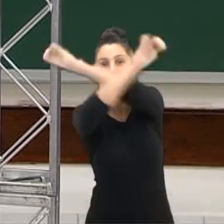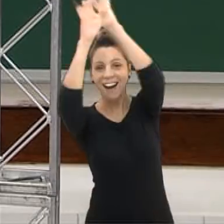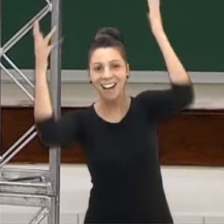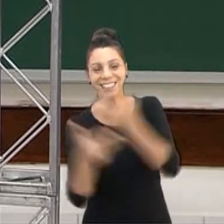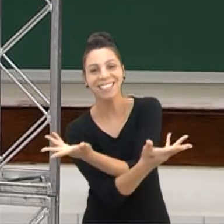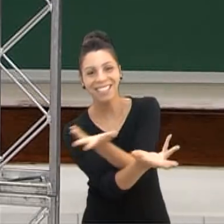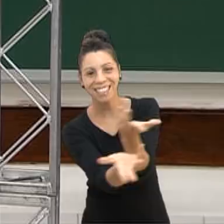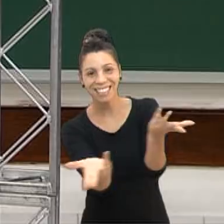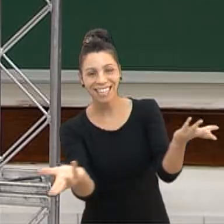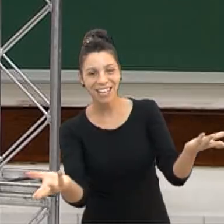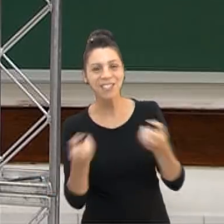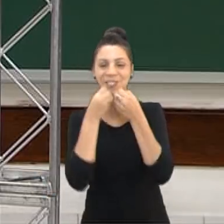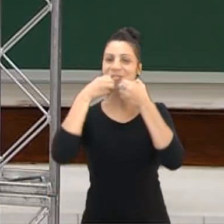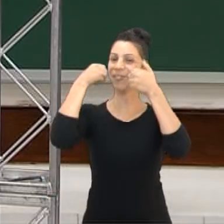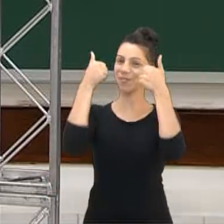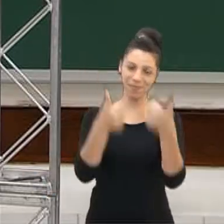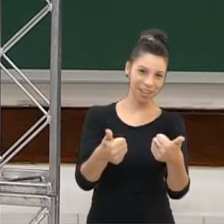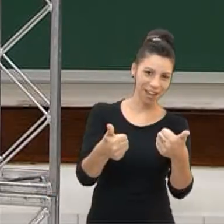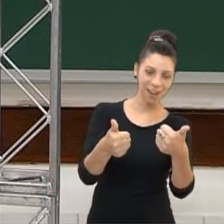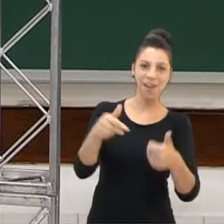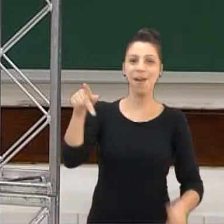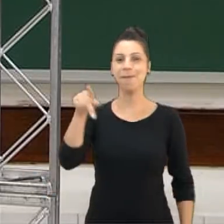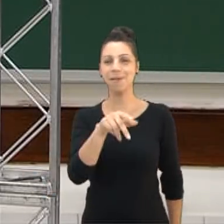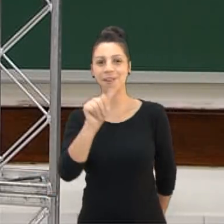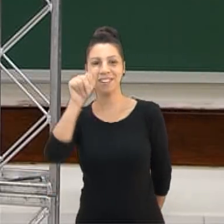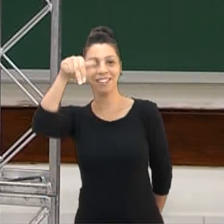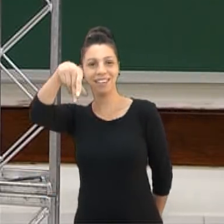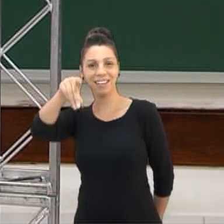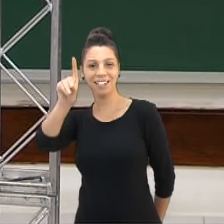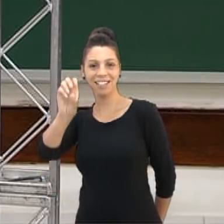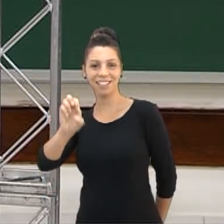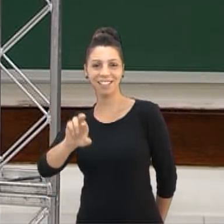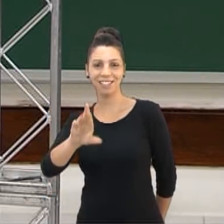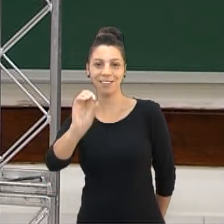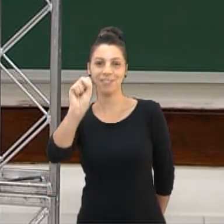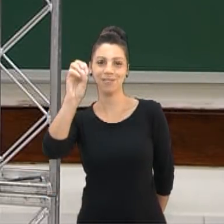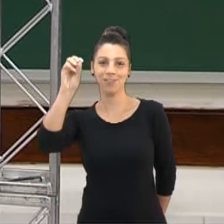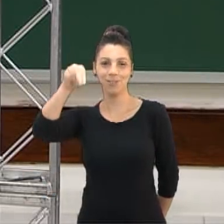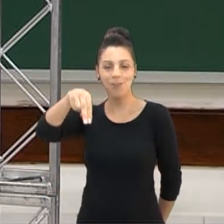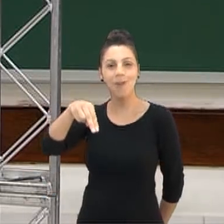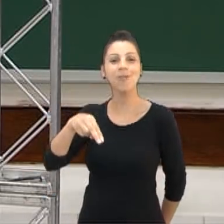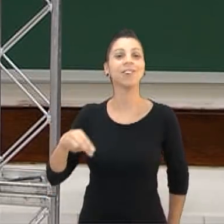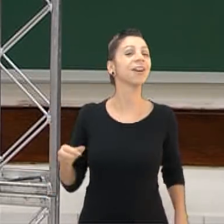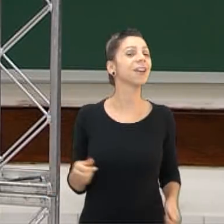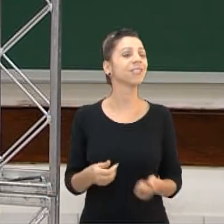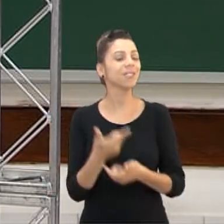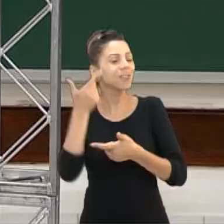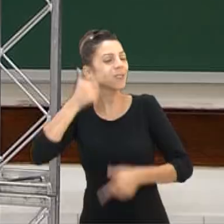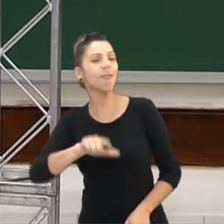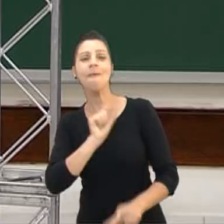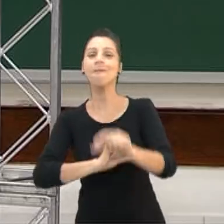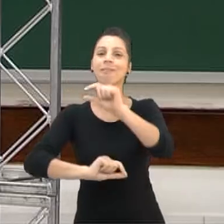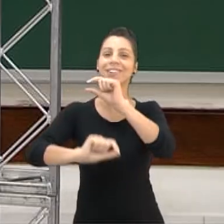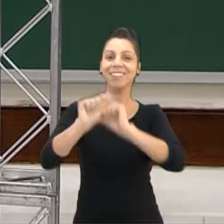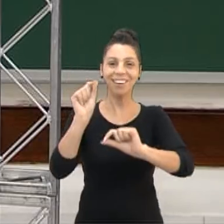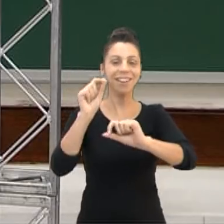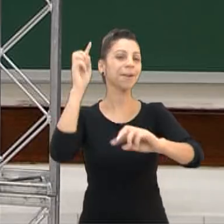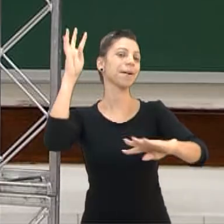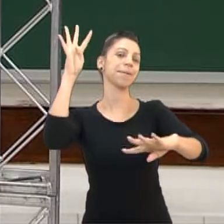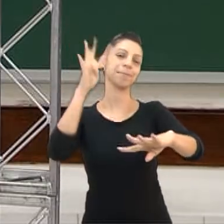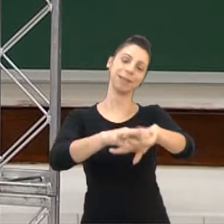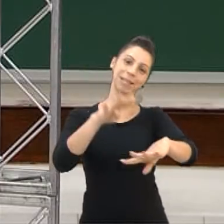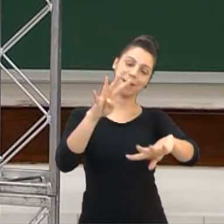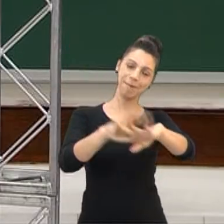Fala galerinha, tudo bem? Eu, professor Anderson Oliveira, mais uma vez para falar de